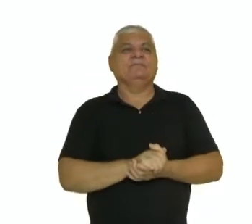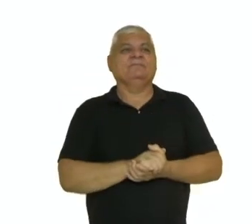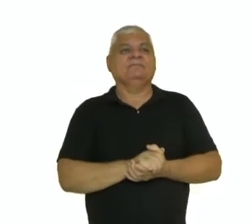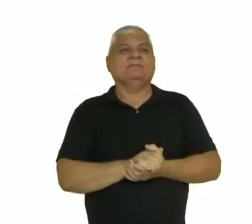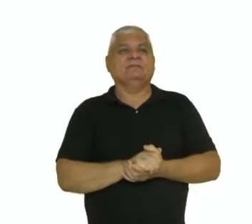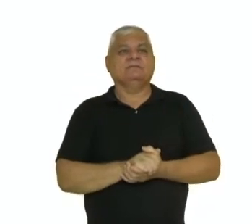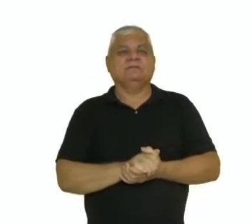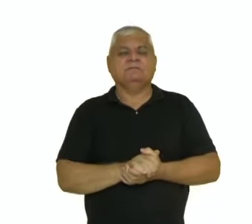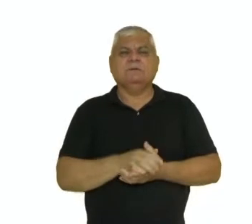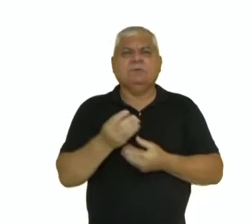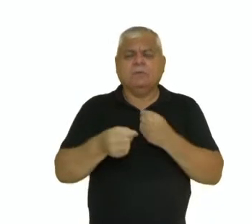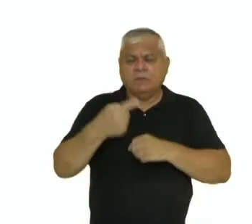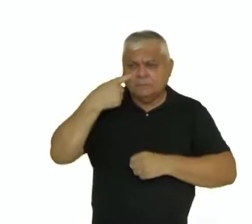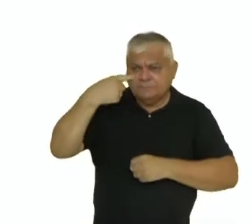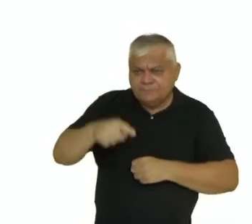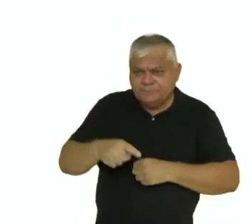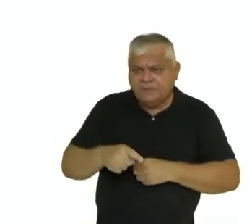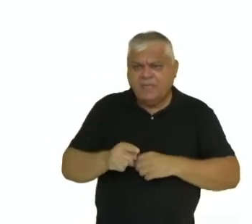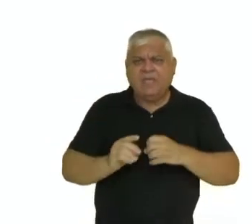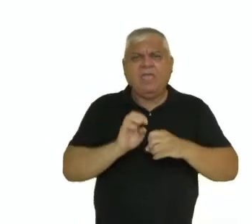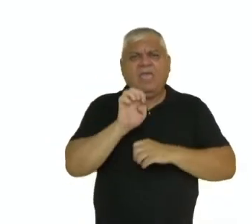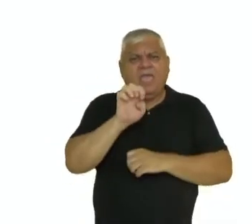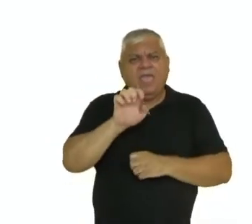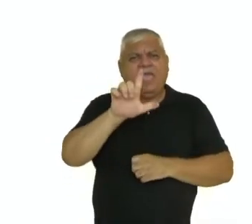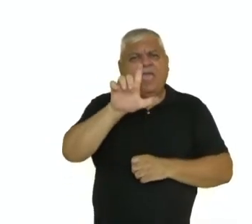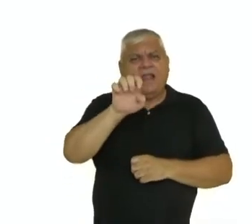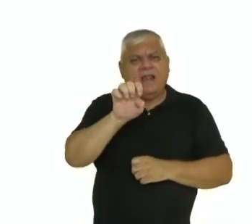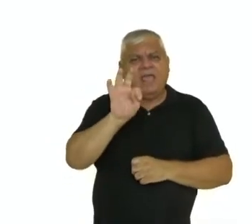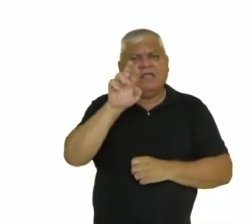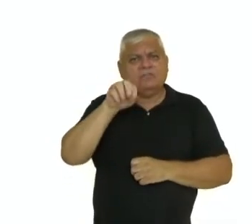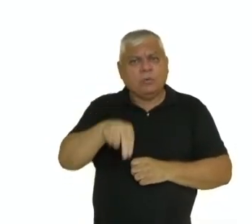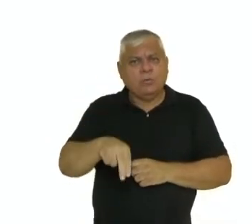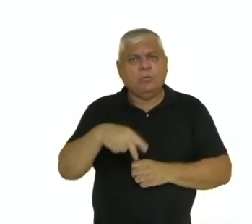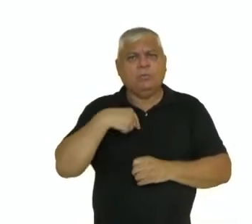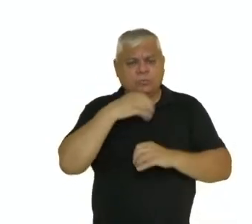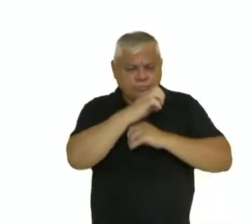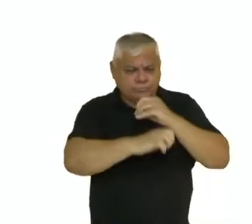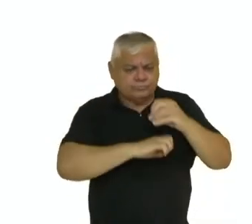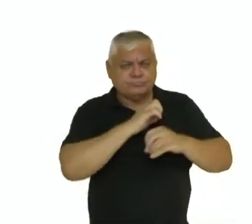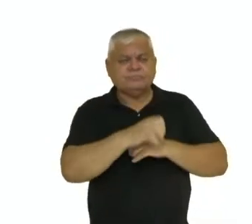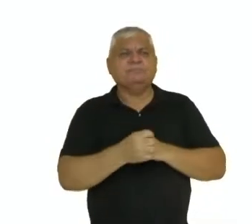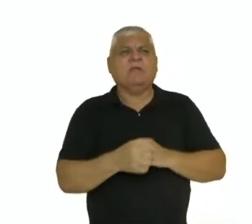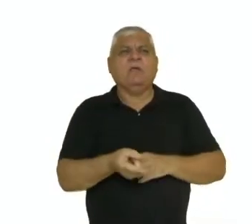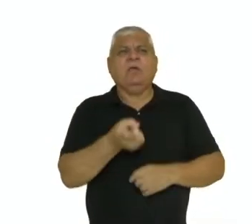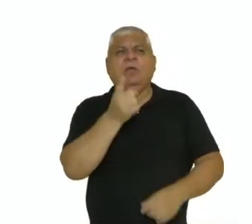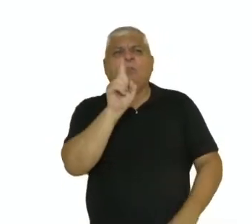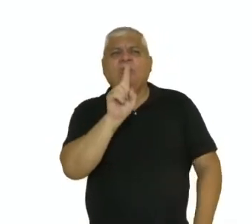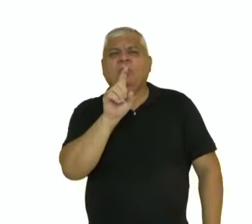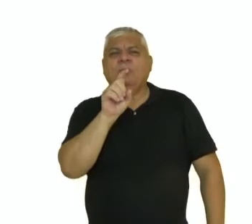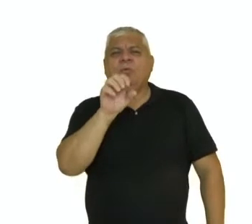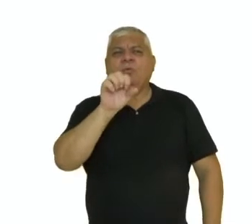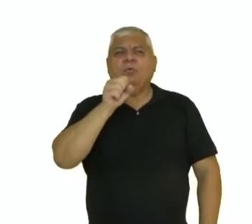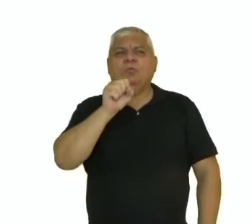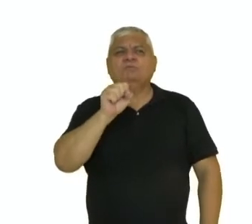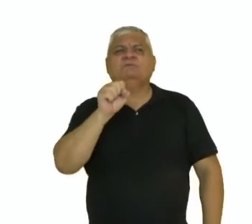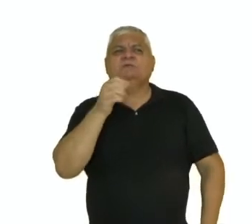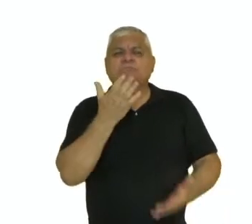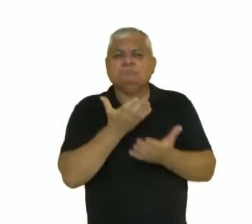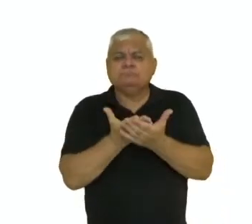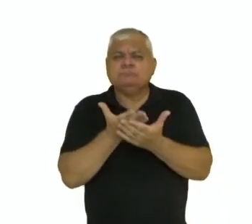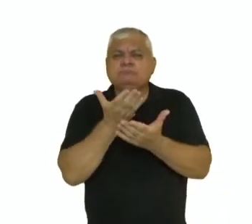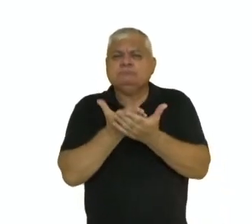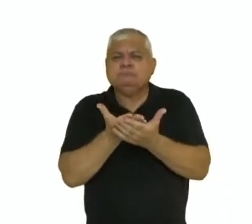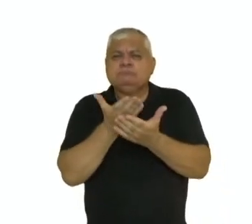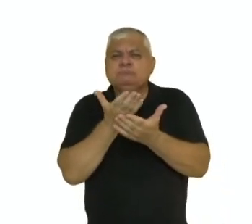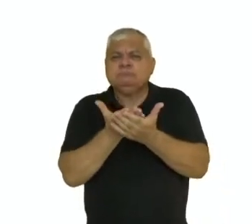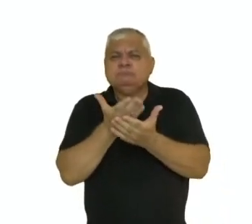Como é que ele descobriu esse elétron? Em 1879, né, contribuindo com a sua teoria para a constituição da matéria, a partir dos estudos